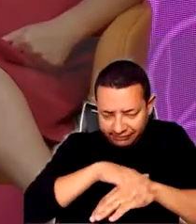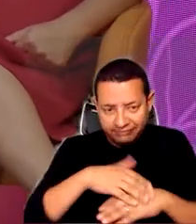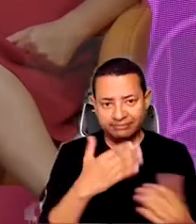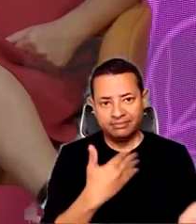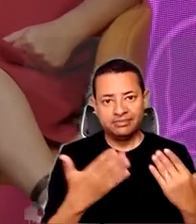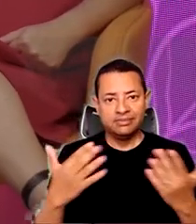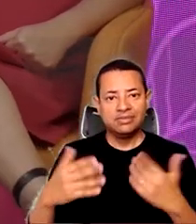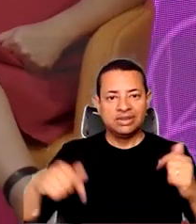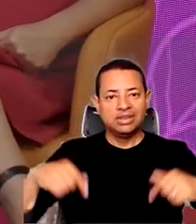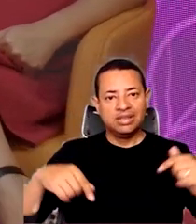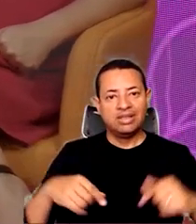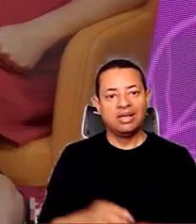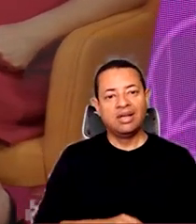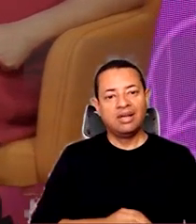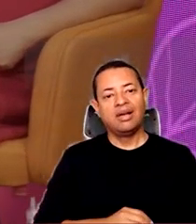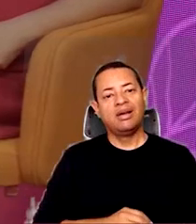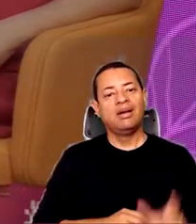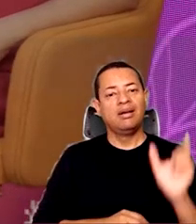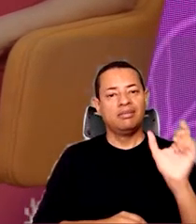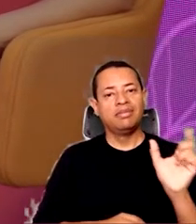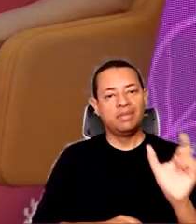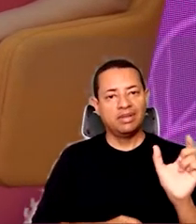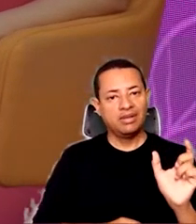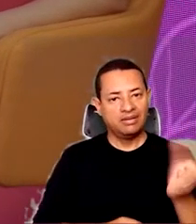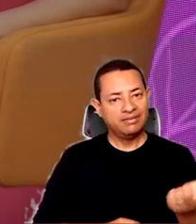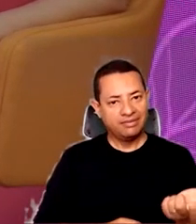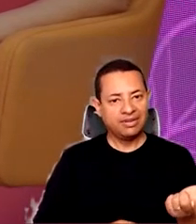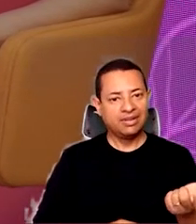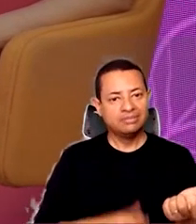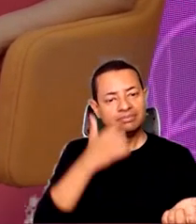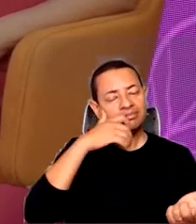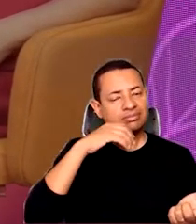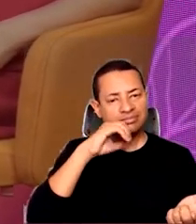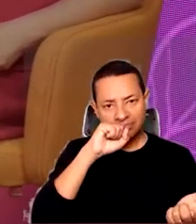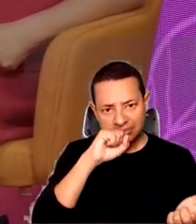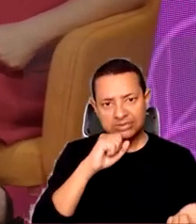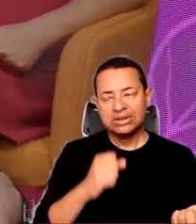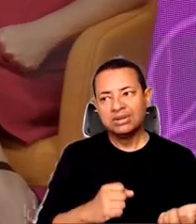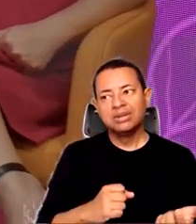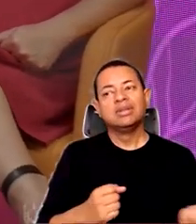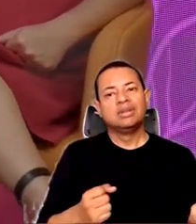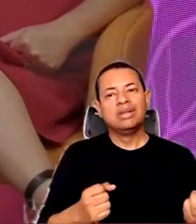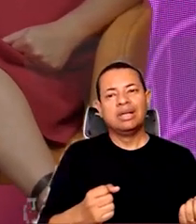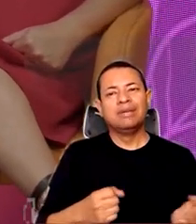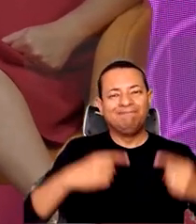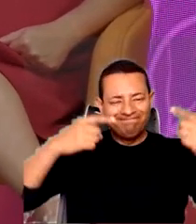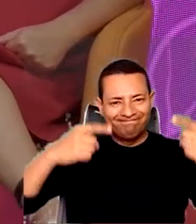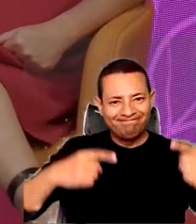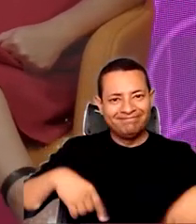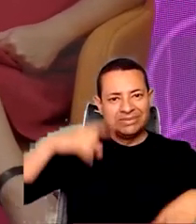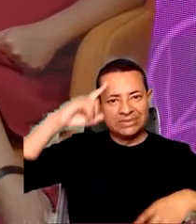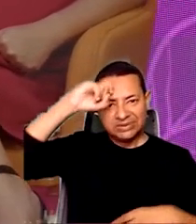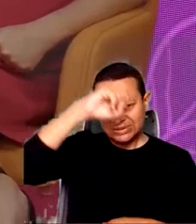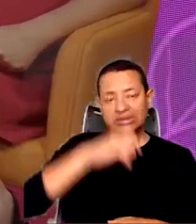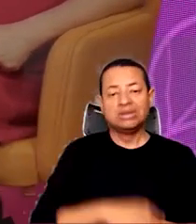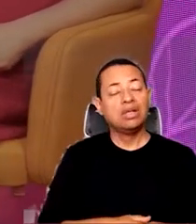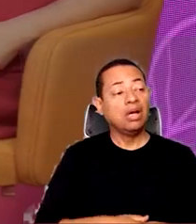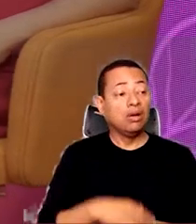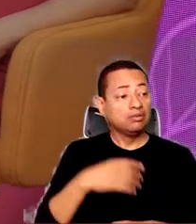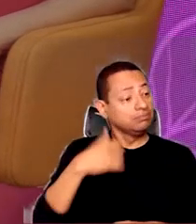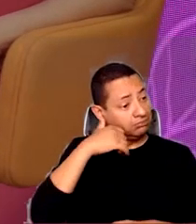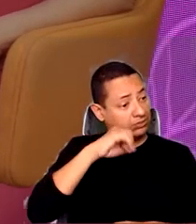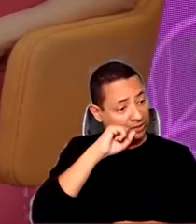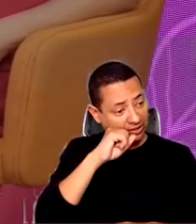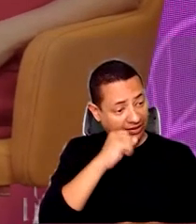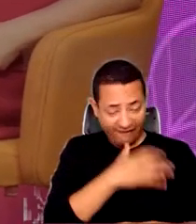aqui acho que a palavra maternidade né tá muito presente os desafios né eu como uma mãe de uma menina de